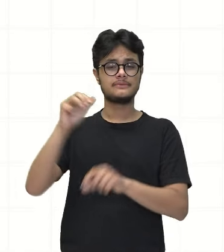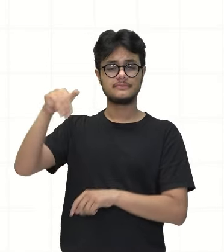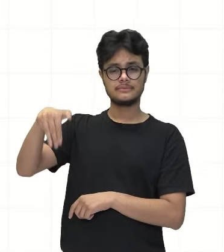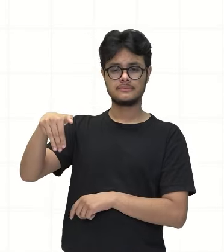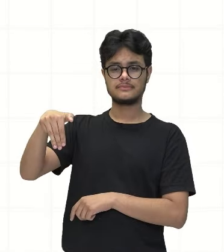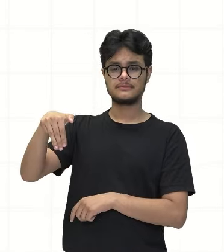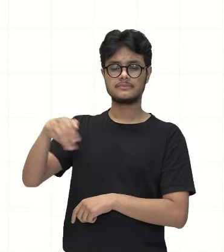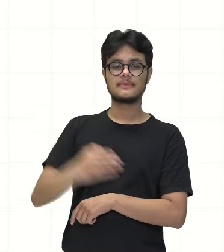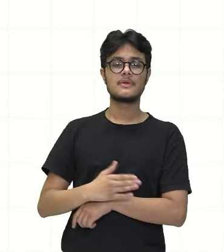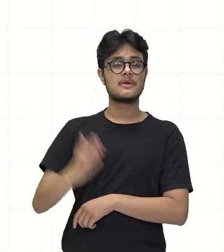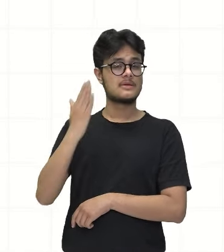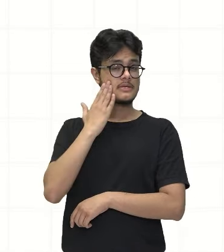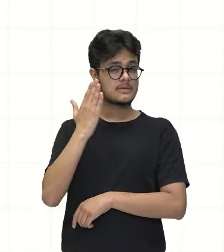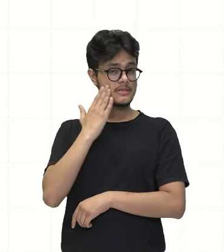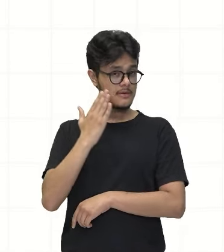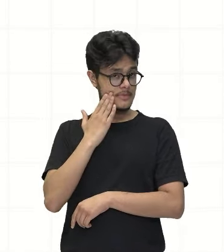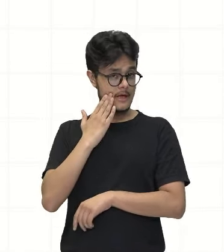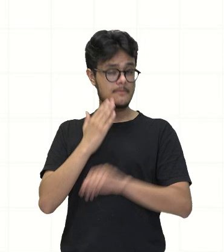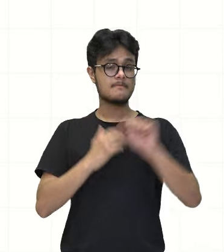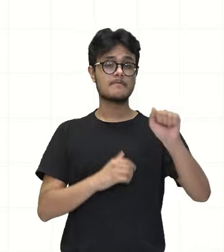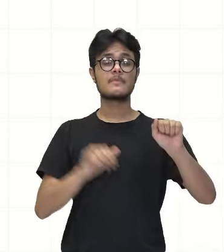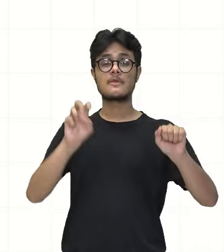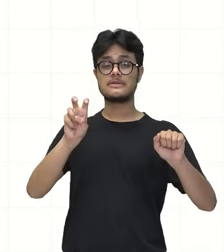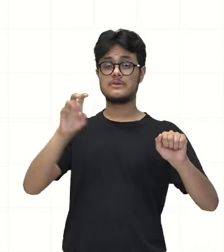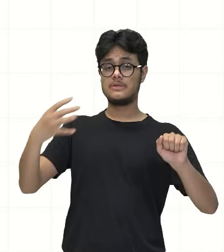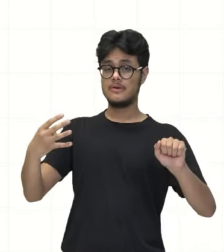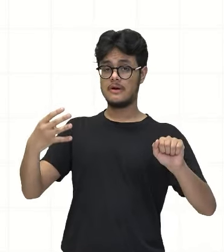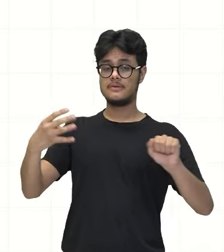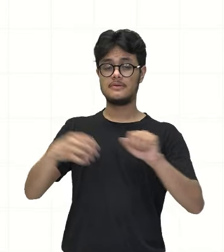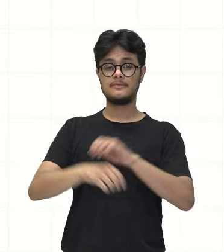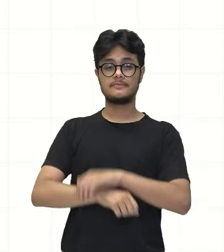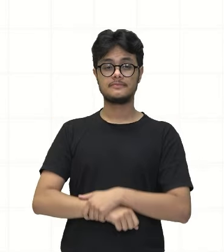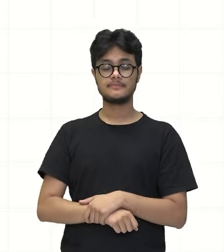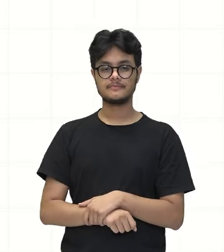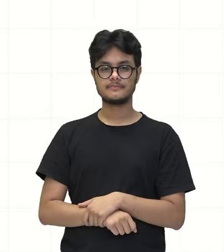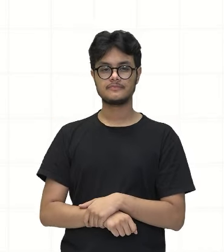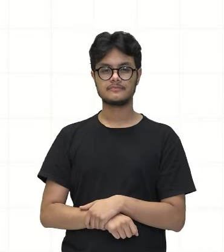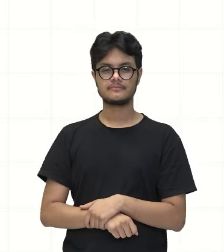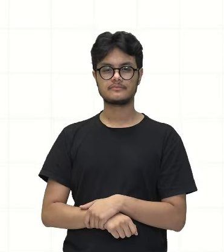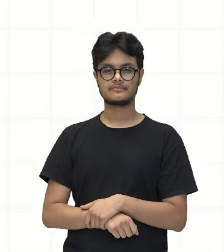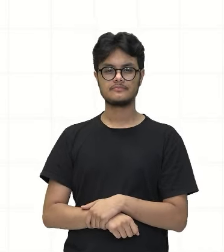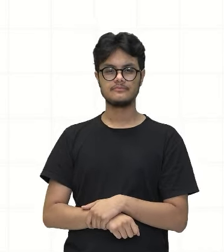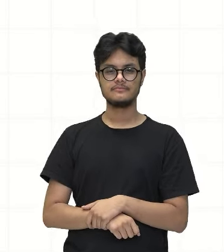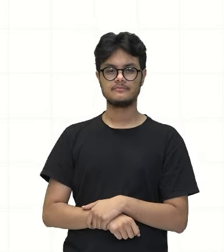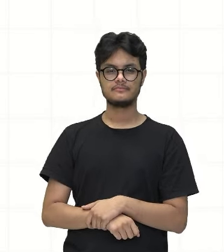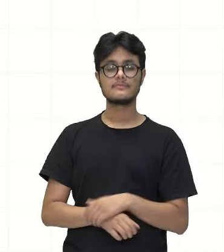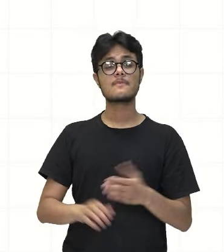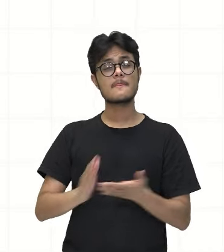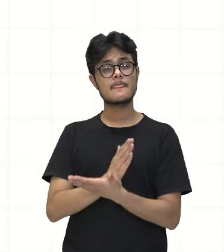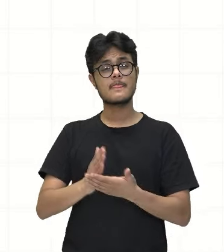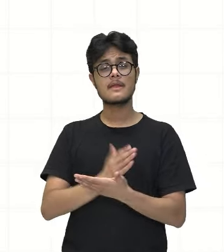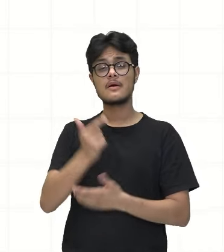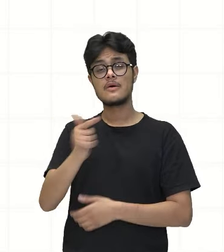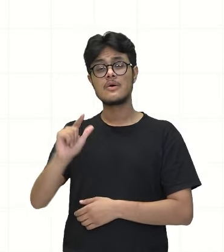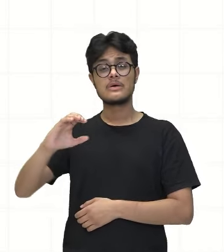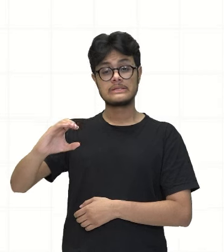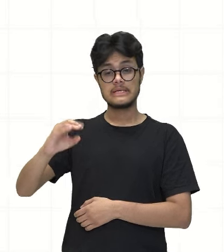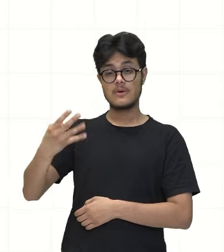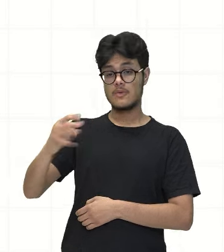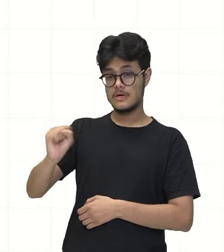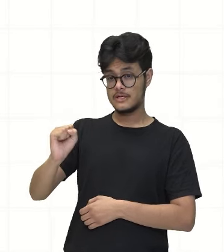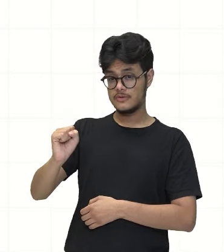sei que a medida da hipotenusa inteira mede 54 e uma das projeções mede 48. Ou